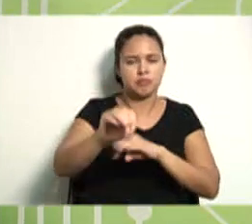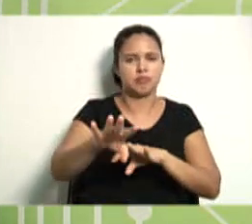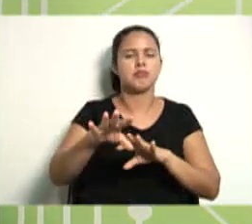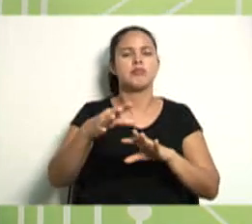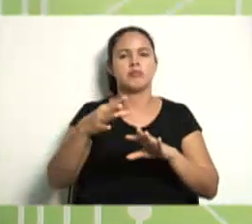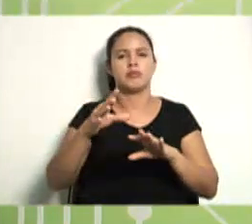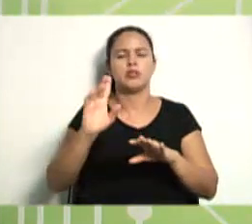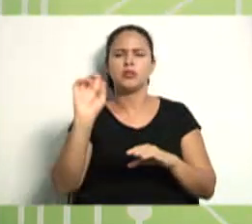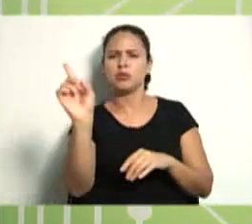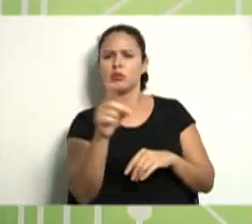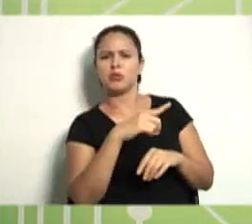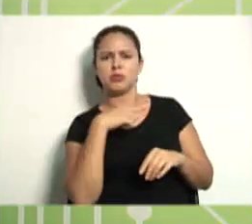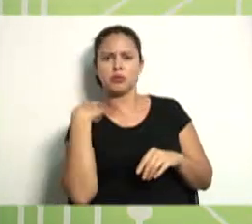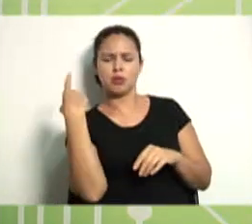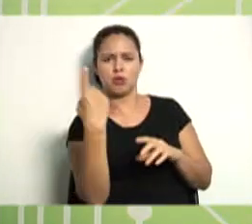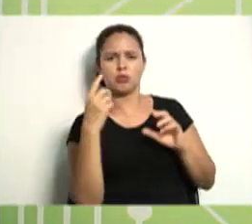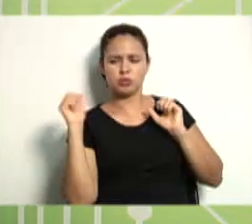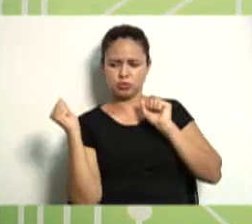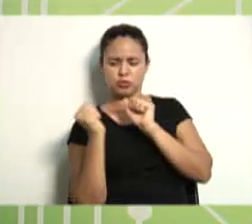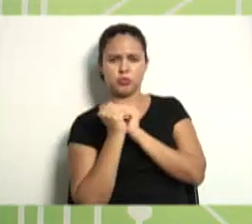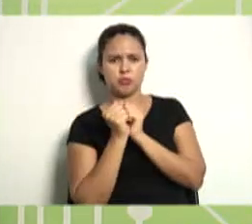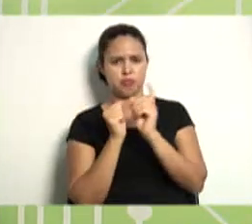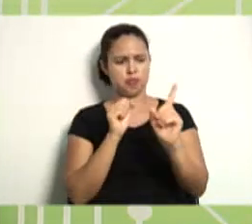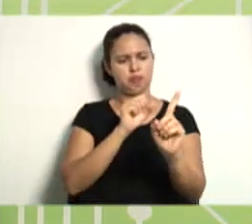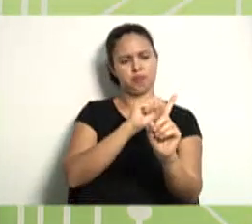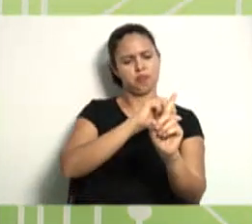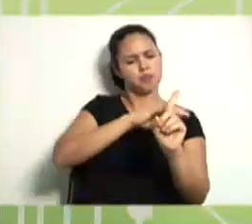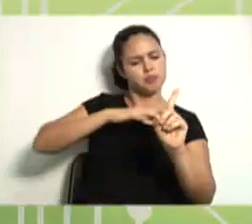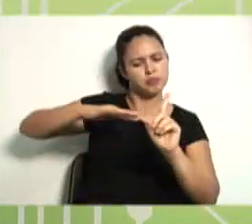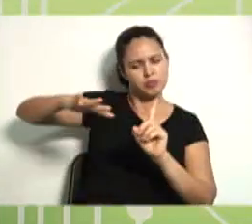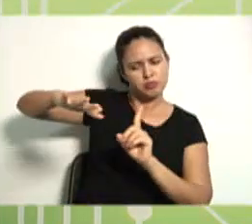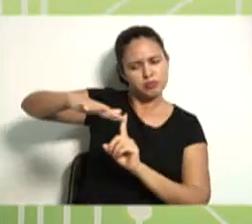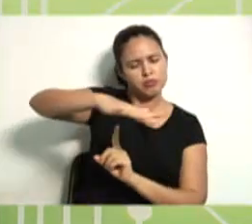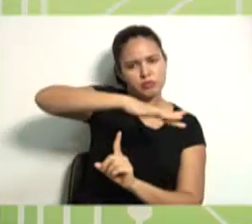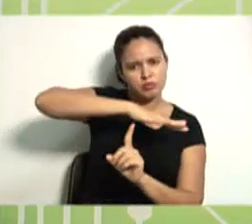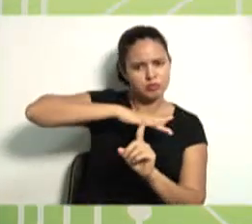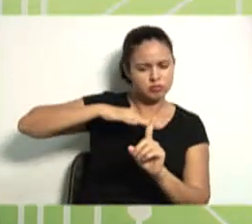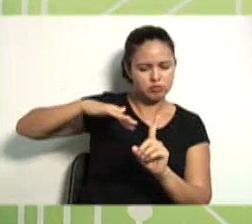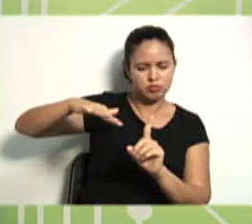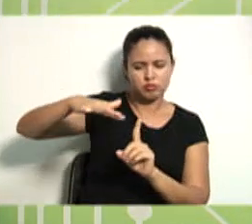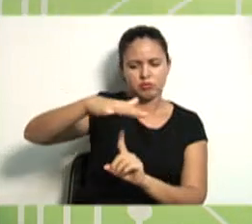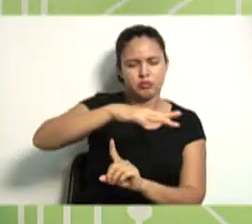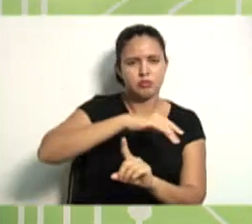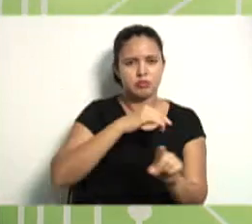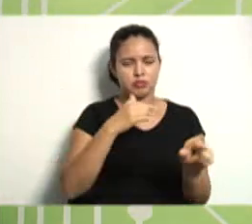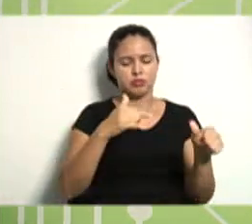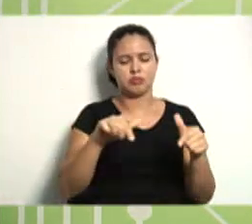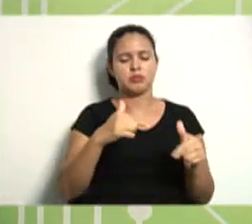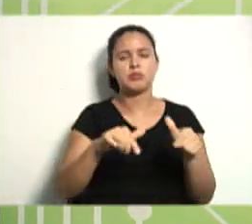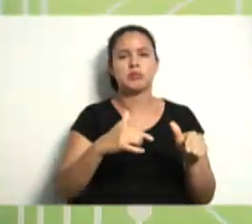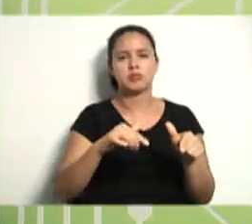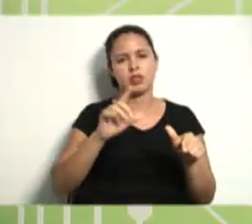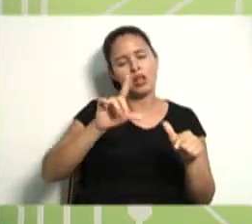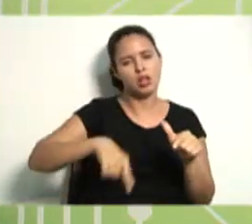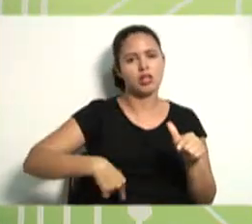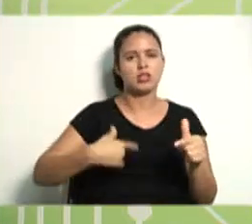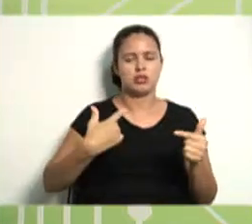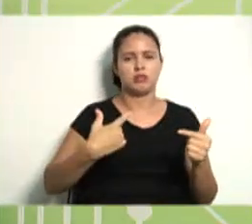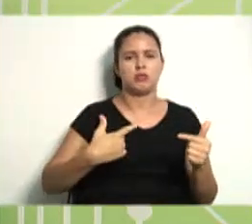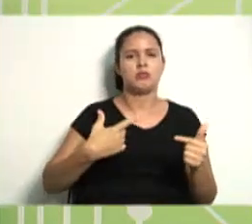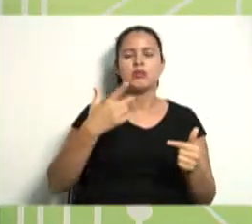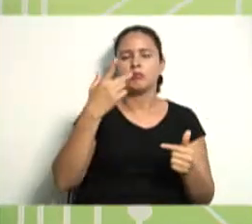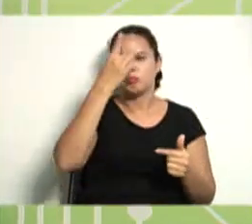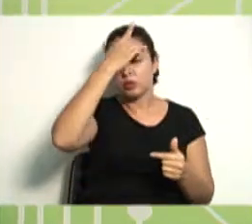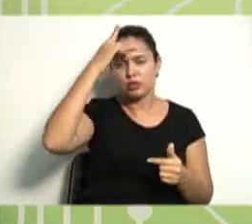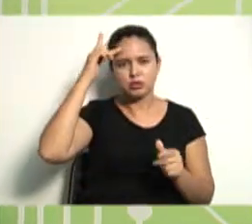estamos envoltos em trabalho. E, sendo o trabalho a forma como os homens fazem determinada